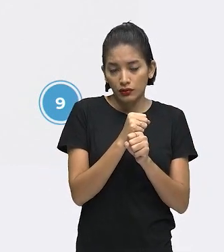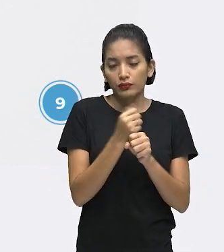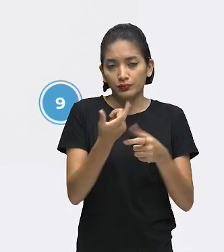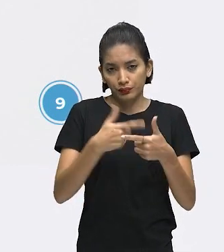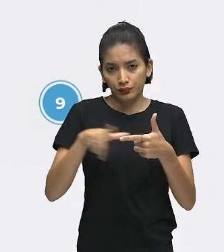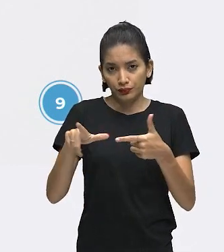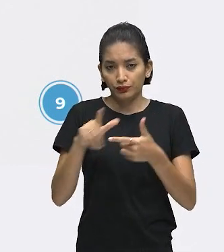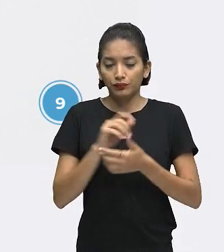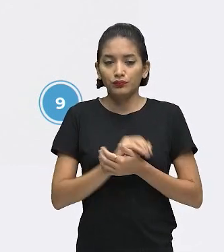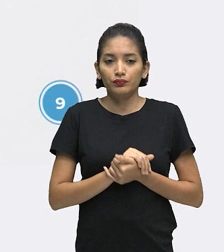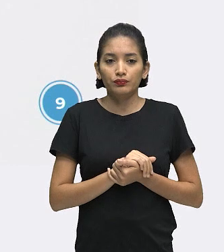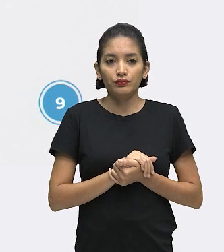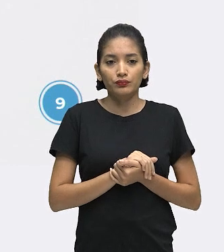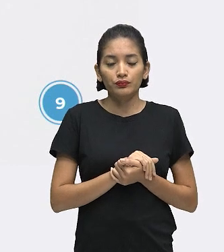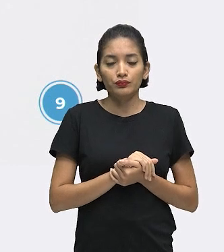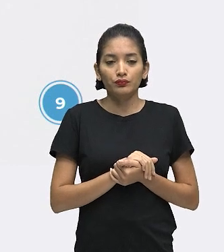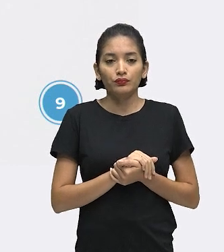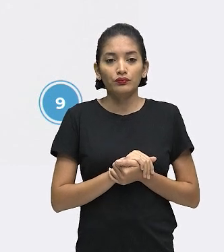8.